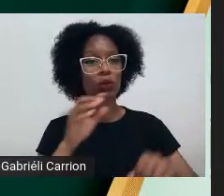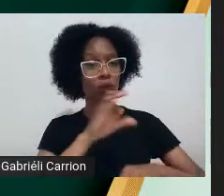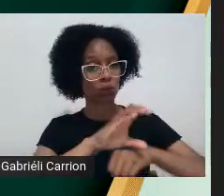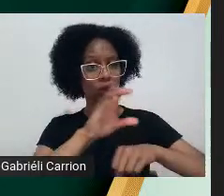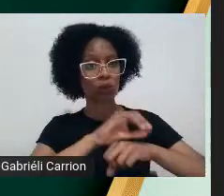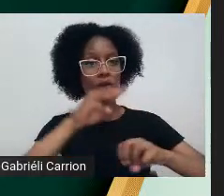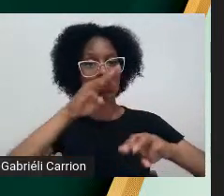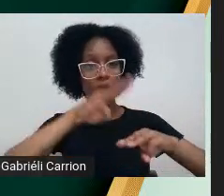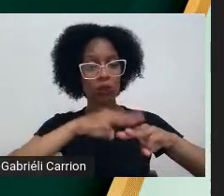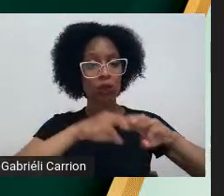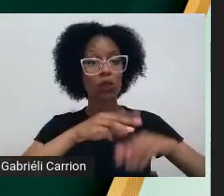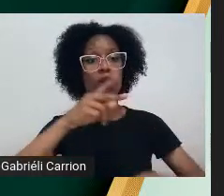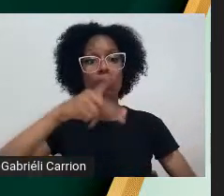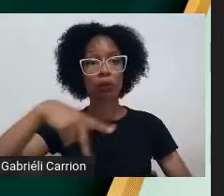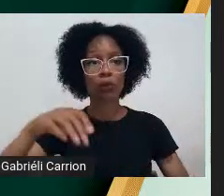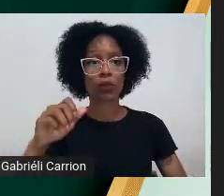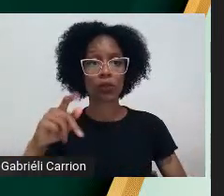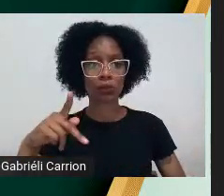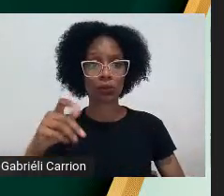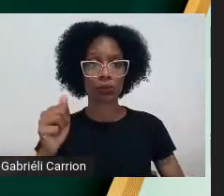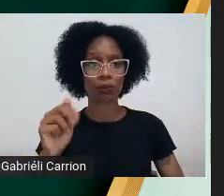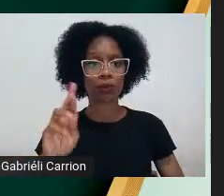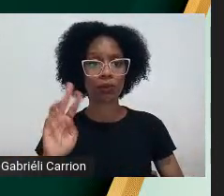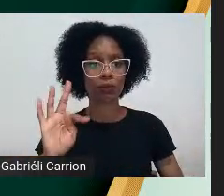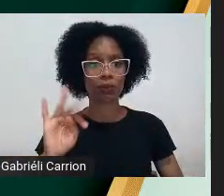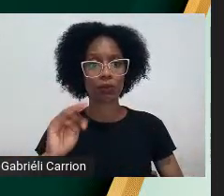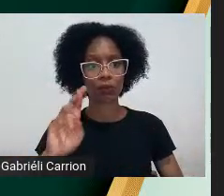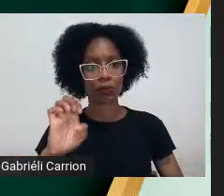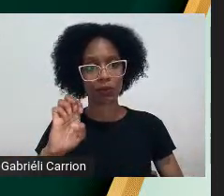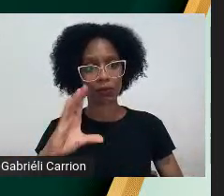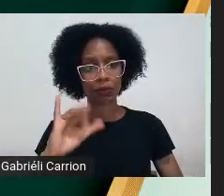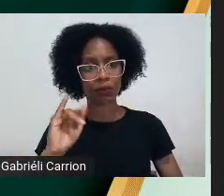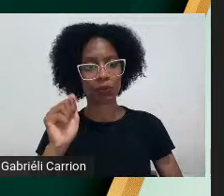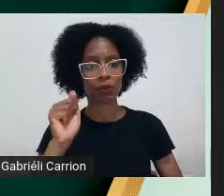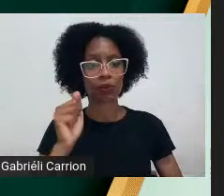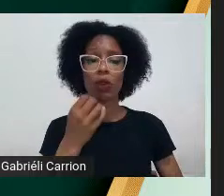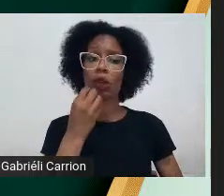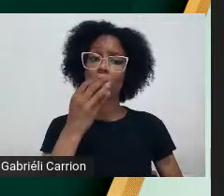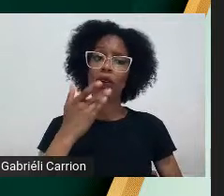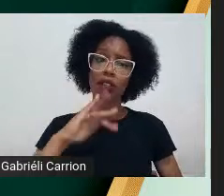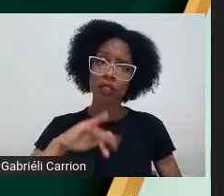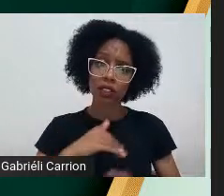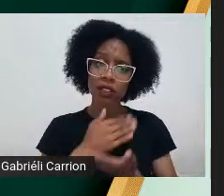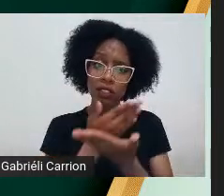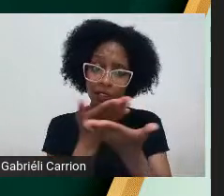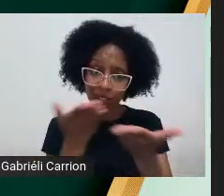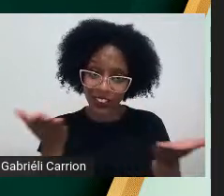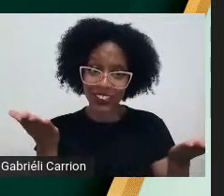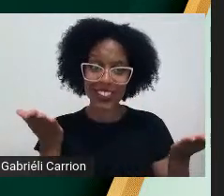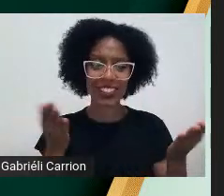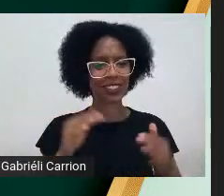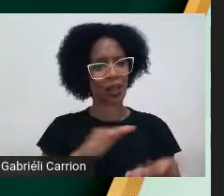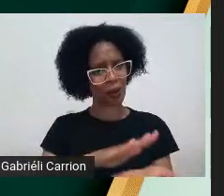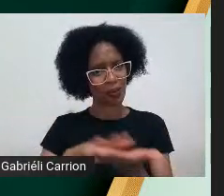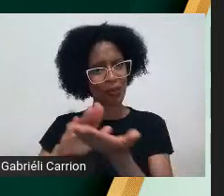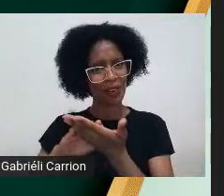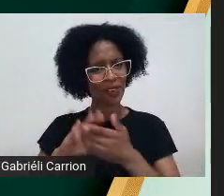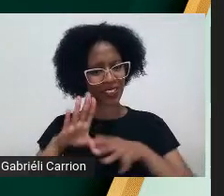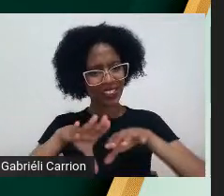professora Patrícia Pujol Goulart Cárdenas. Boa tarde a todos e a todas. Parabéns aos